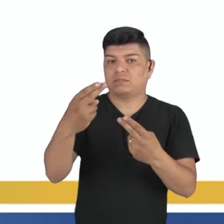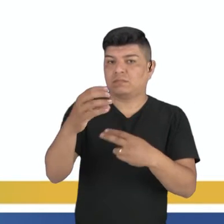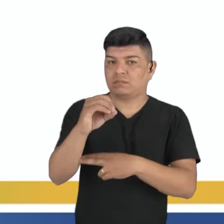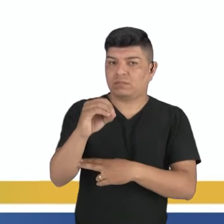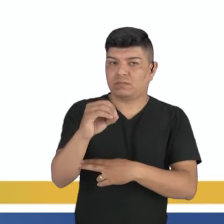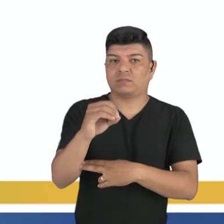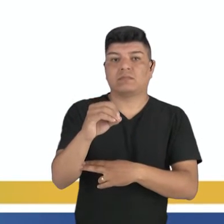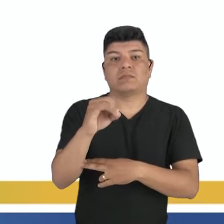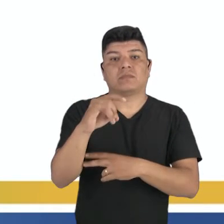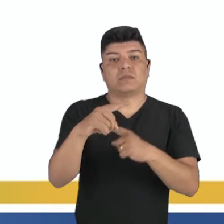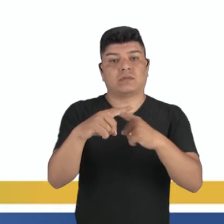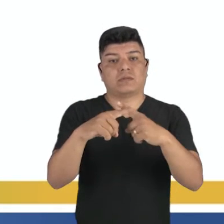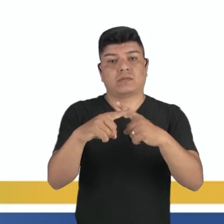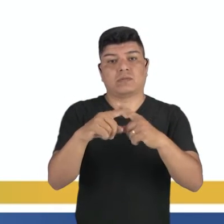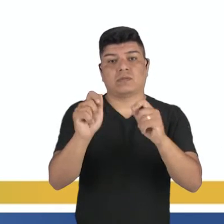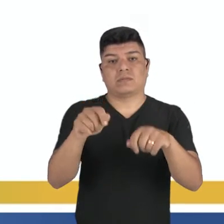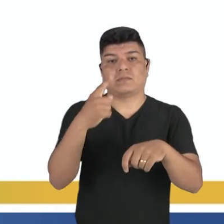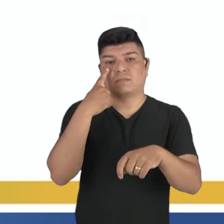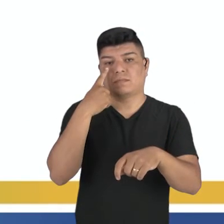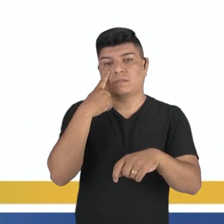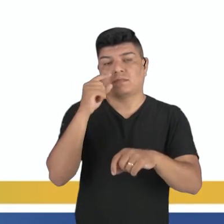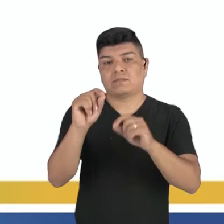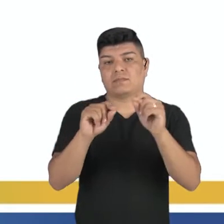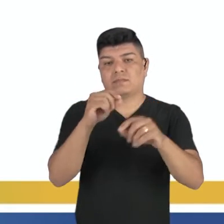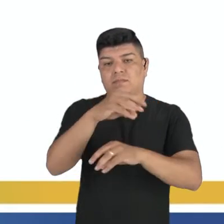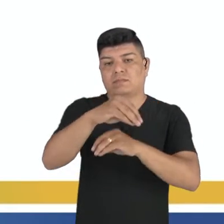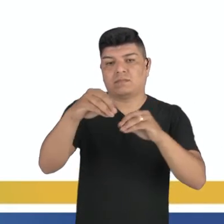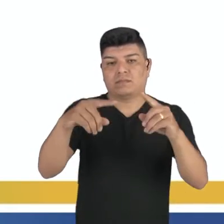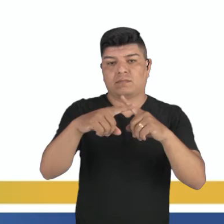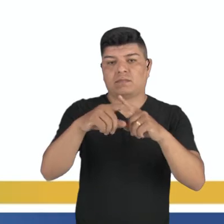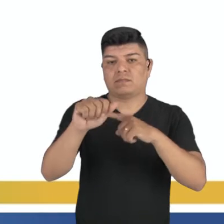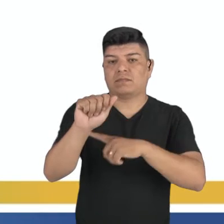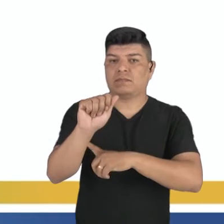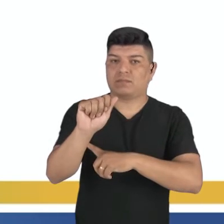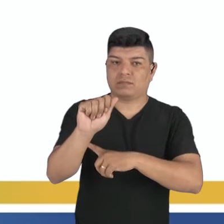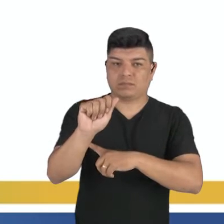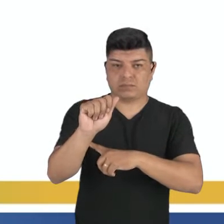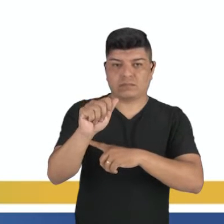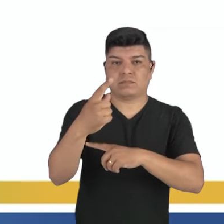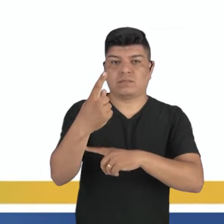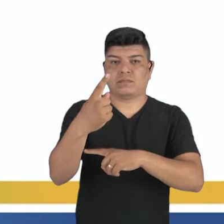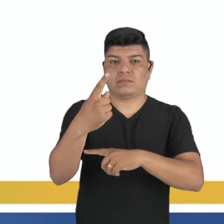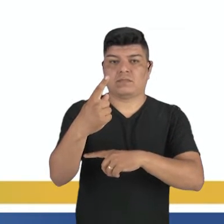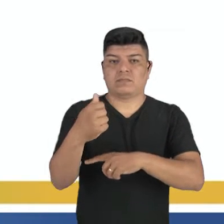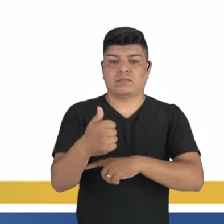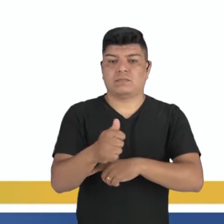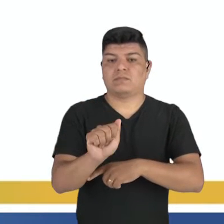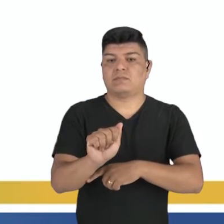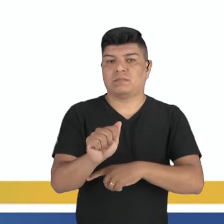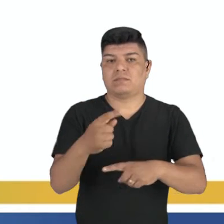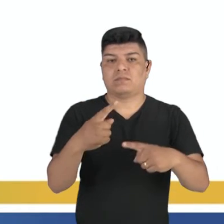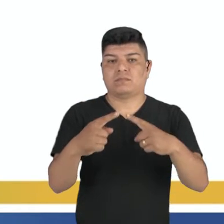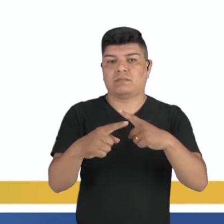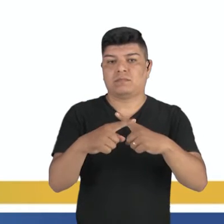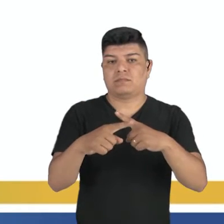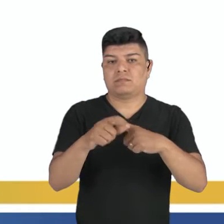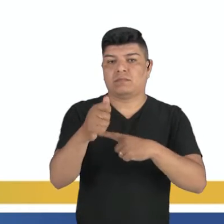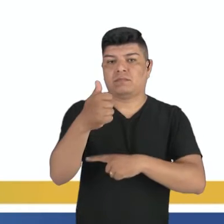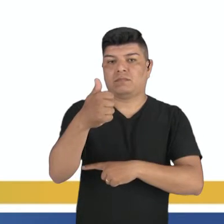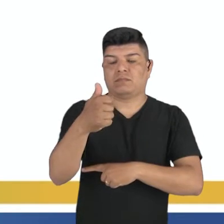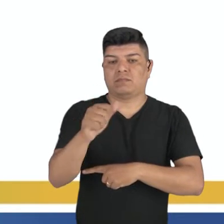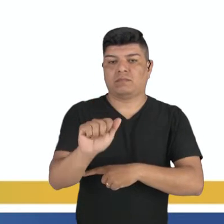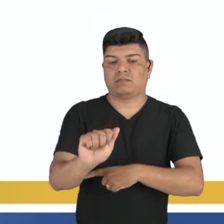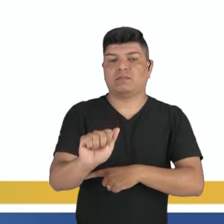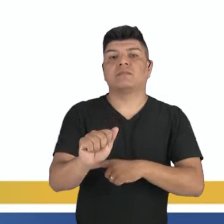a 0. Já na multiplicação, podemos observar que o inverso multiplicativo de A, né, é 1 sobre A, já que a multiplicação entre A e 1